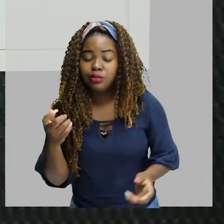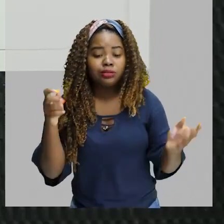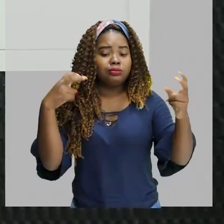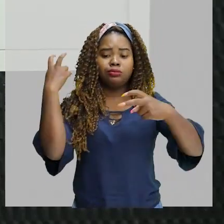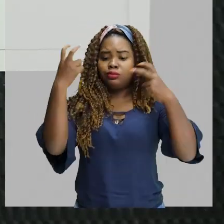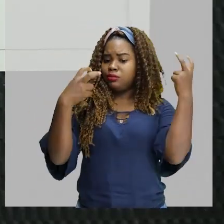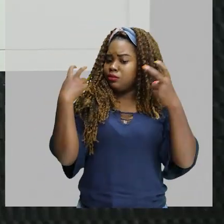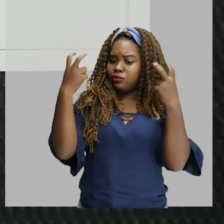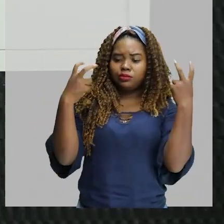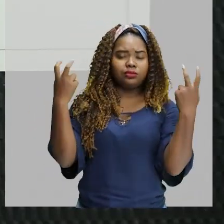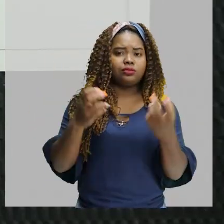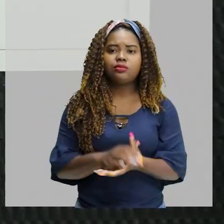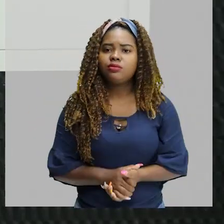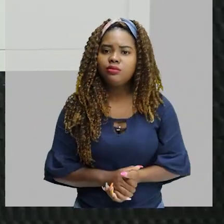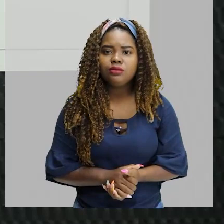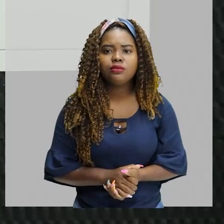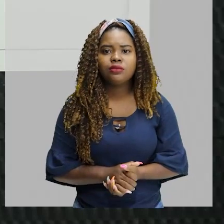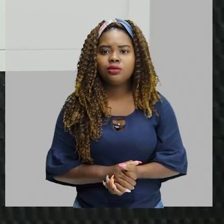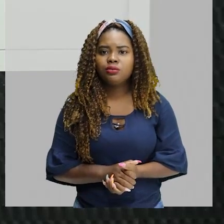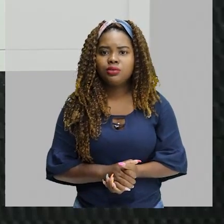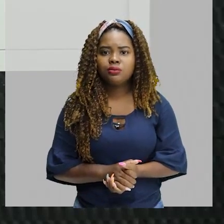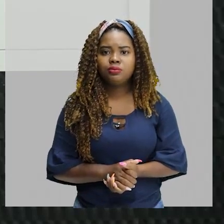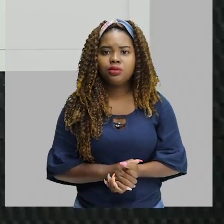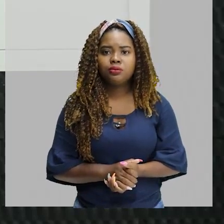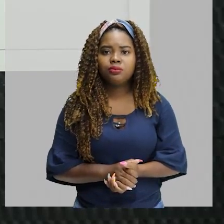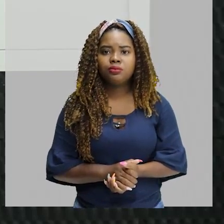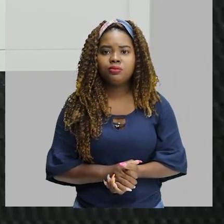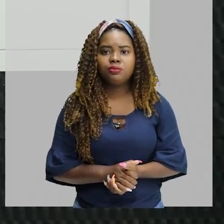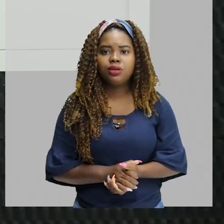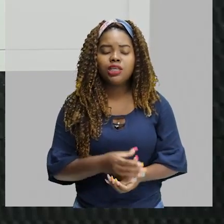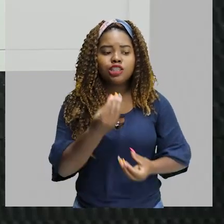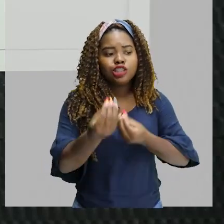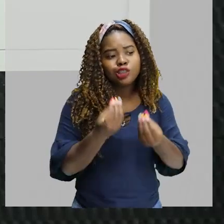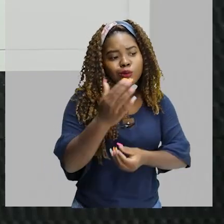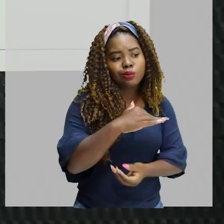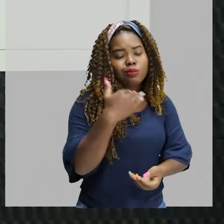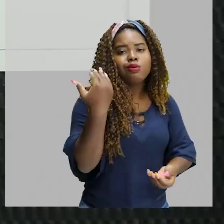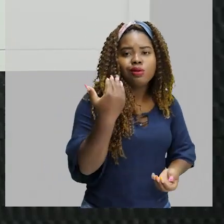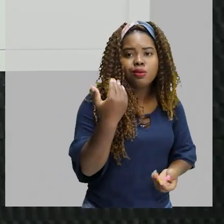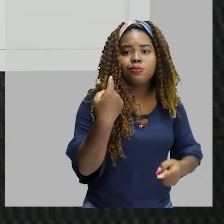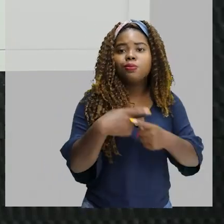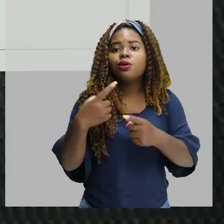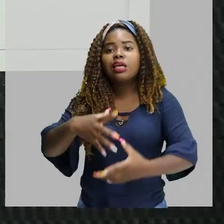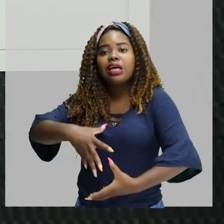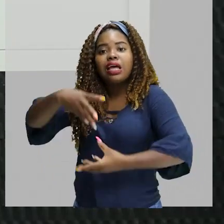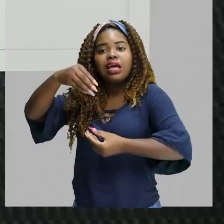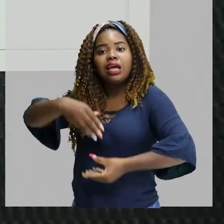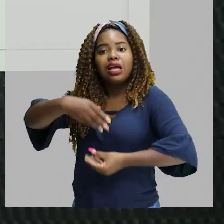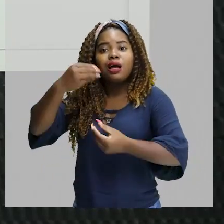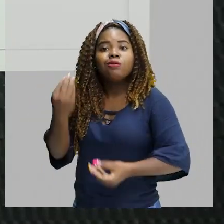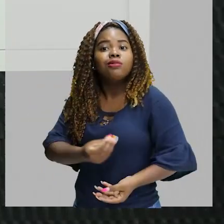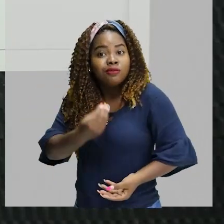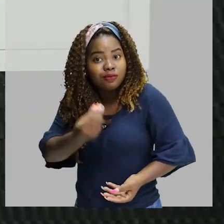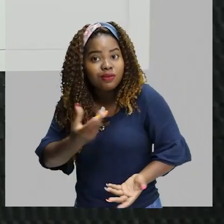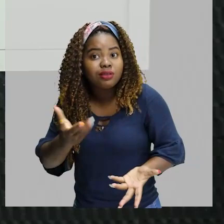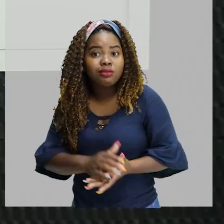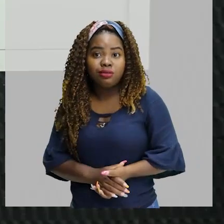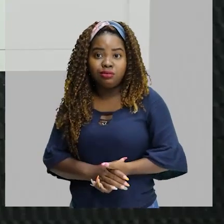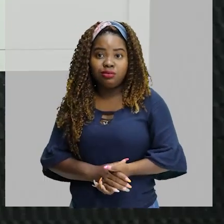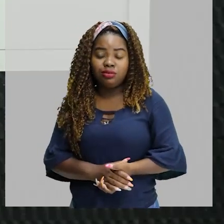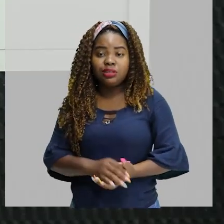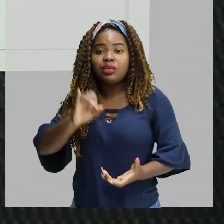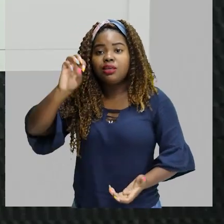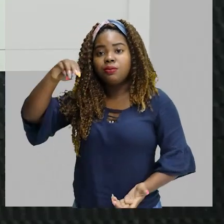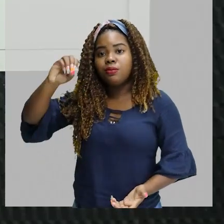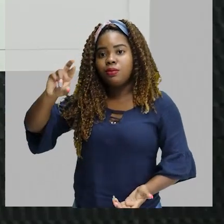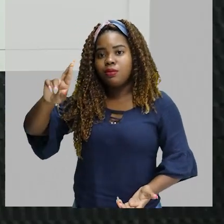preocupar com a morte, porque a alma é imortal. Olha aqui, ó, a imortalidade da